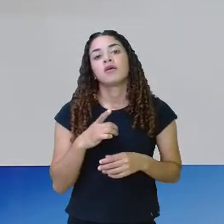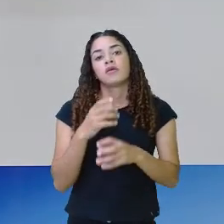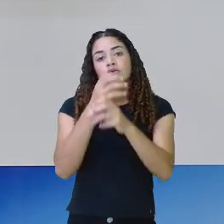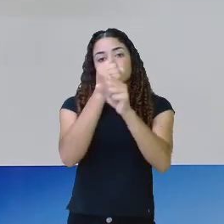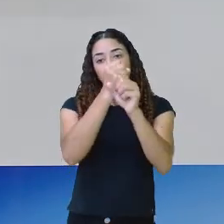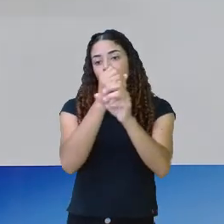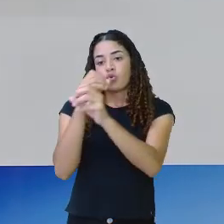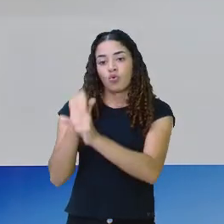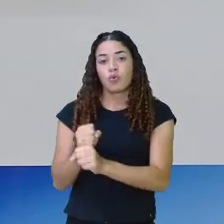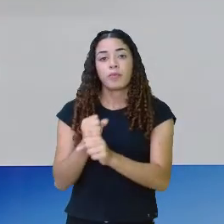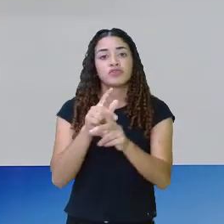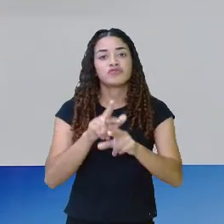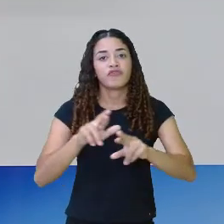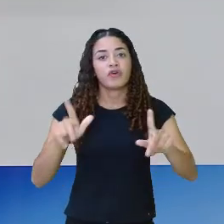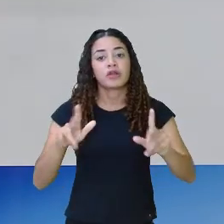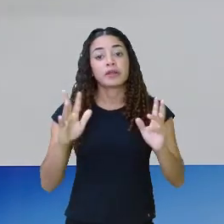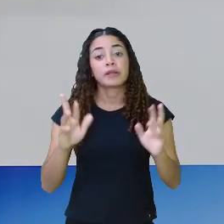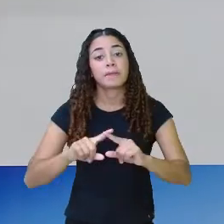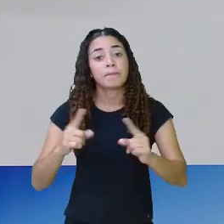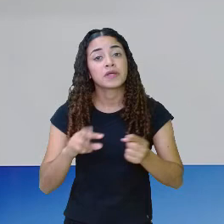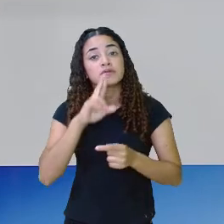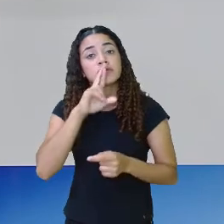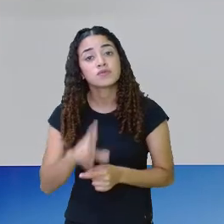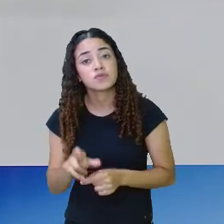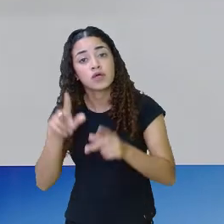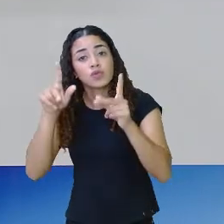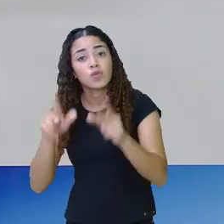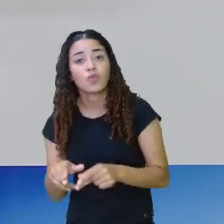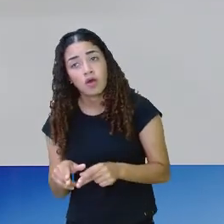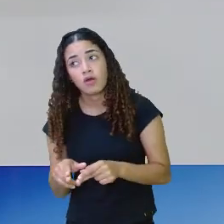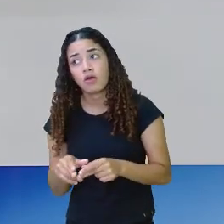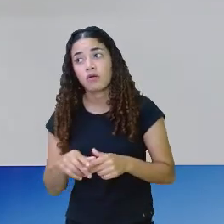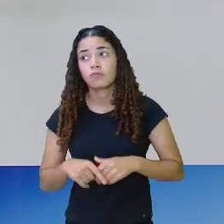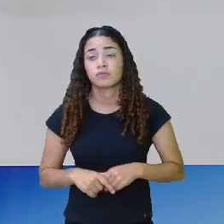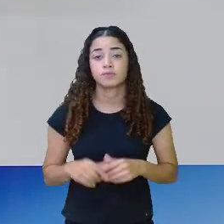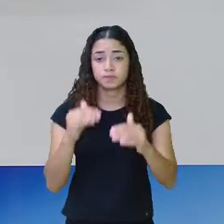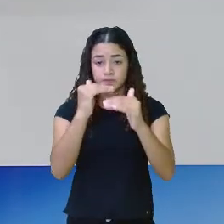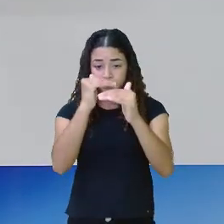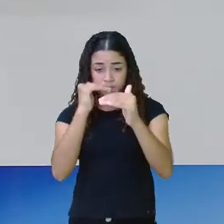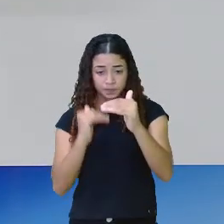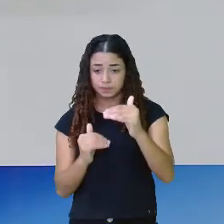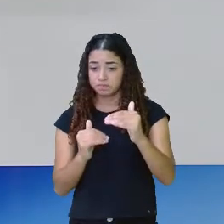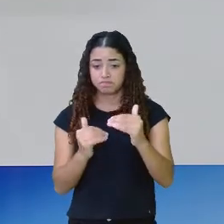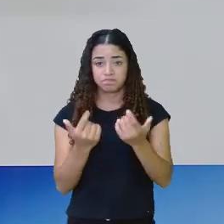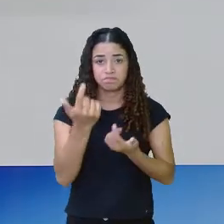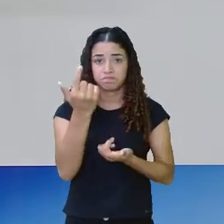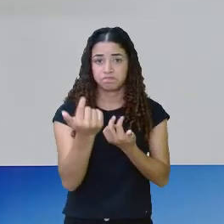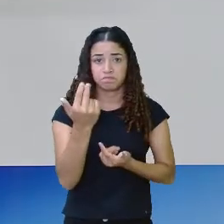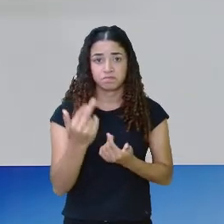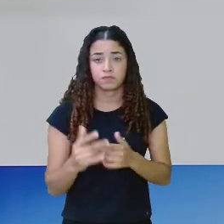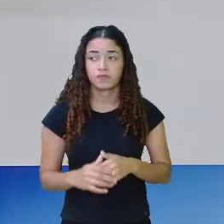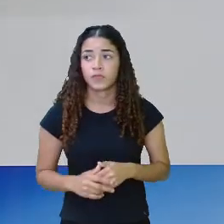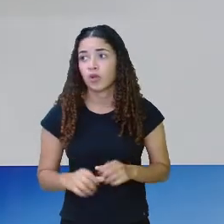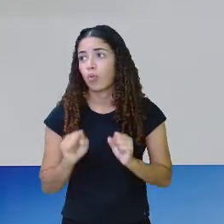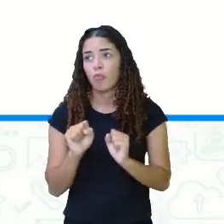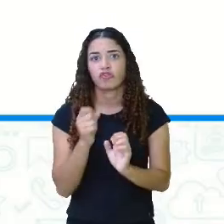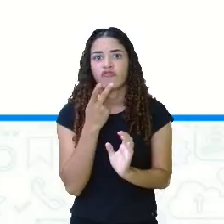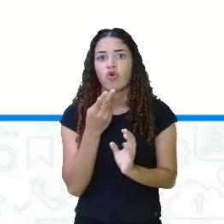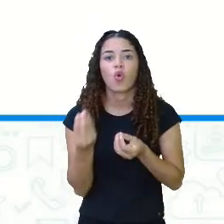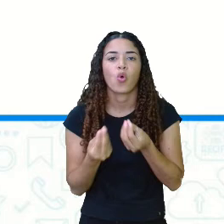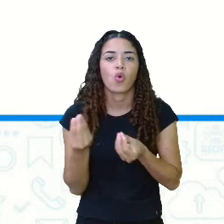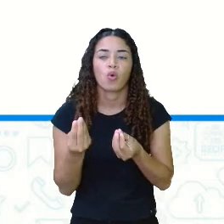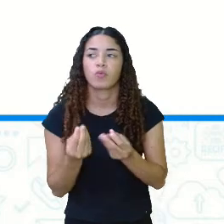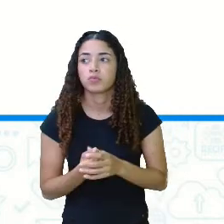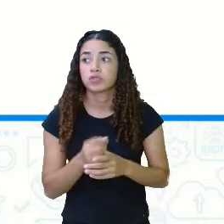diferentes, mesmo resultado. Operações diferentes, mesmo resultado. Eu poderia dizer assim,